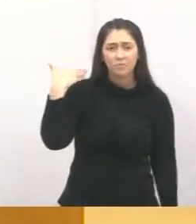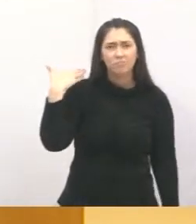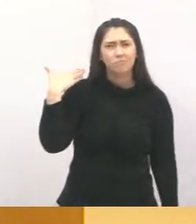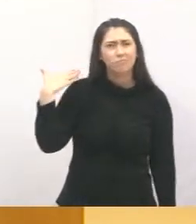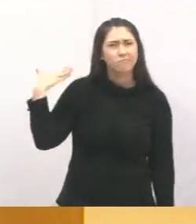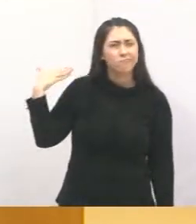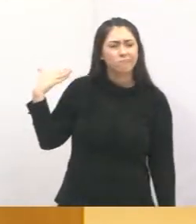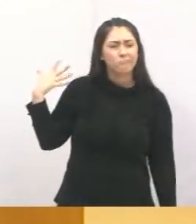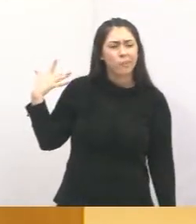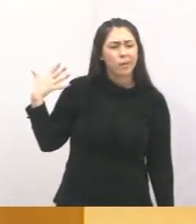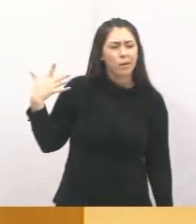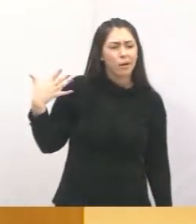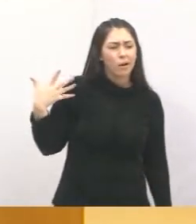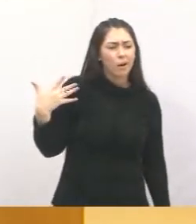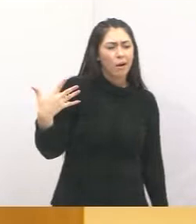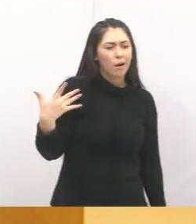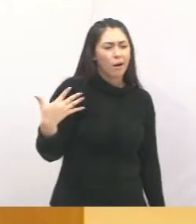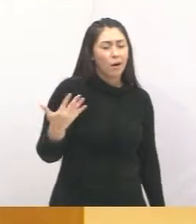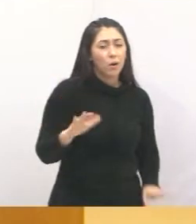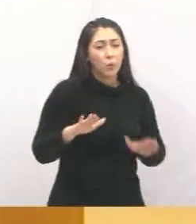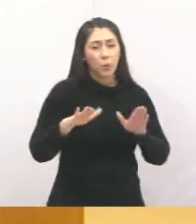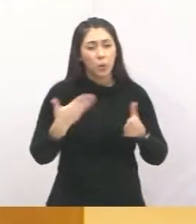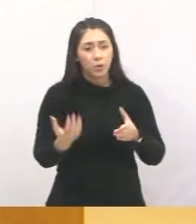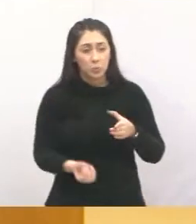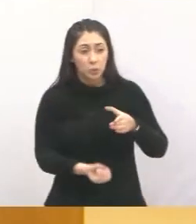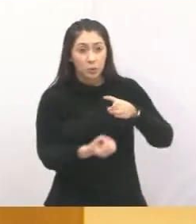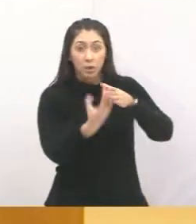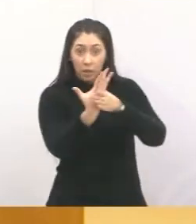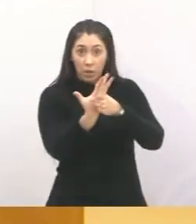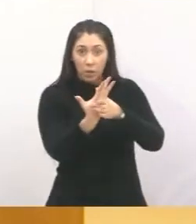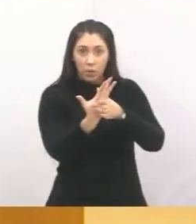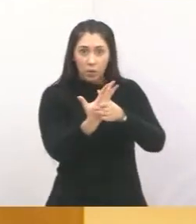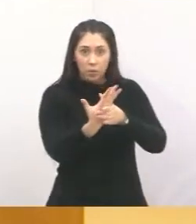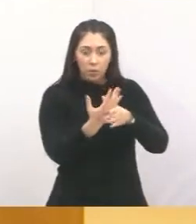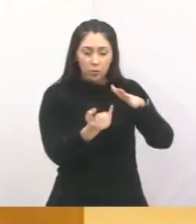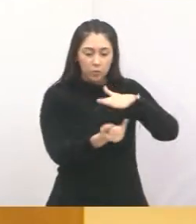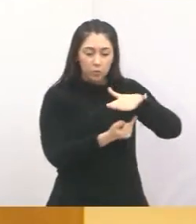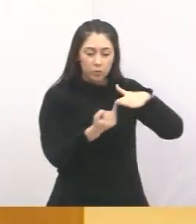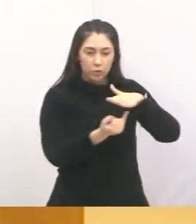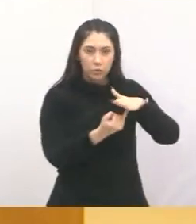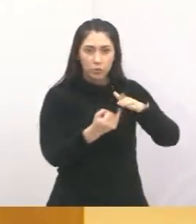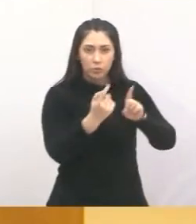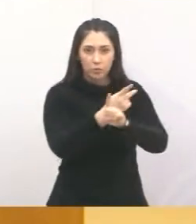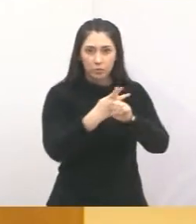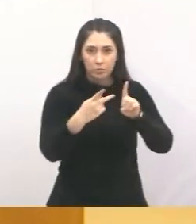desde que foi criada realmente o PMJ, em